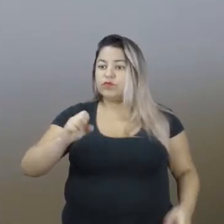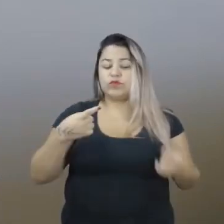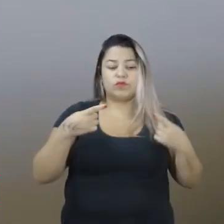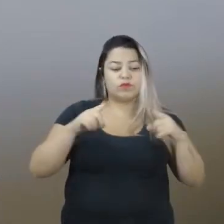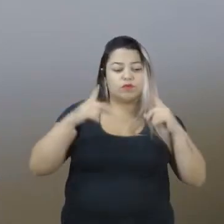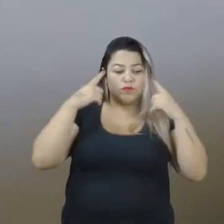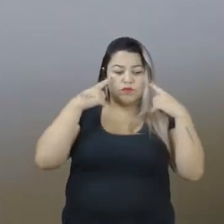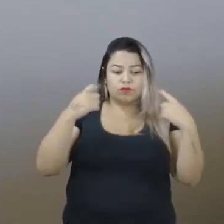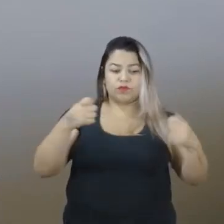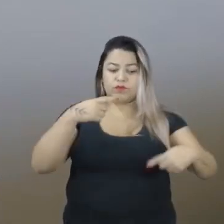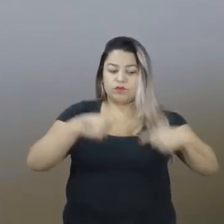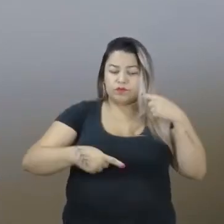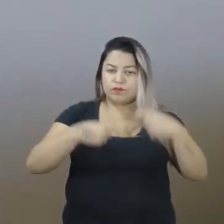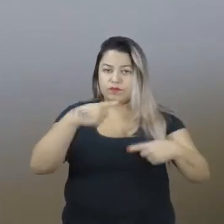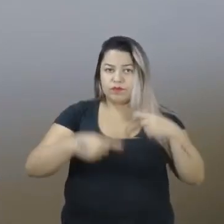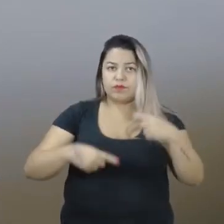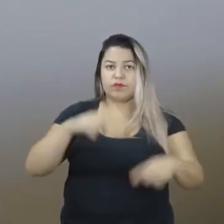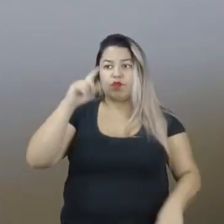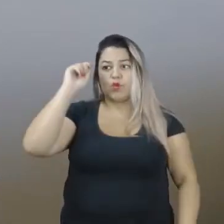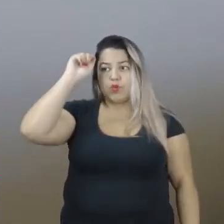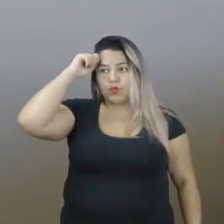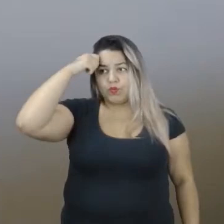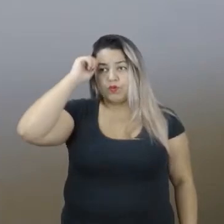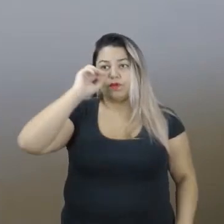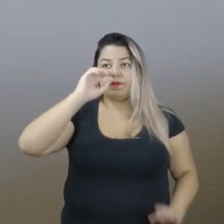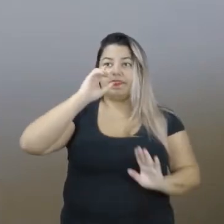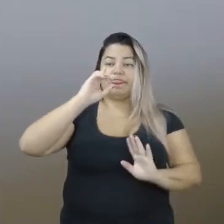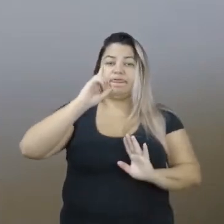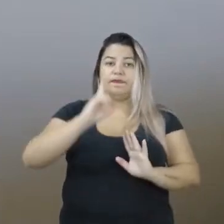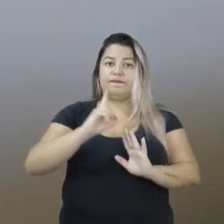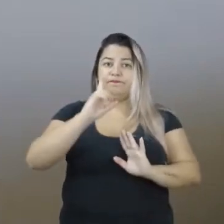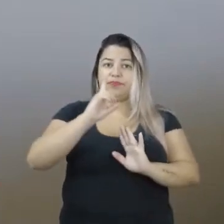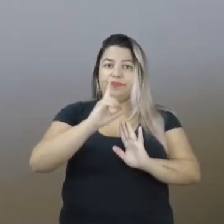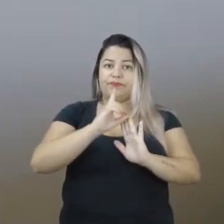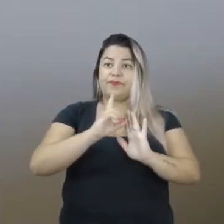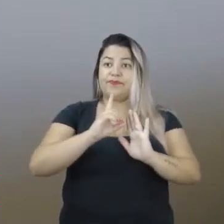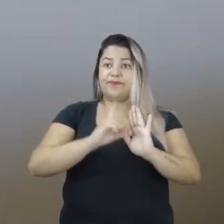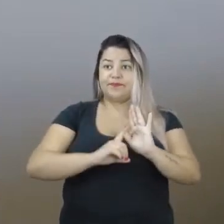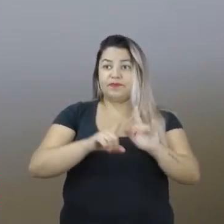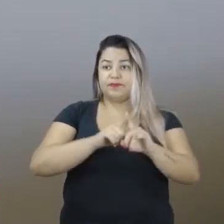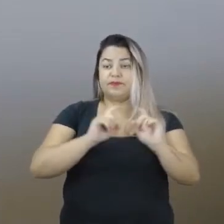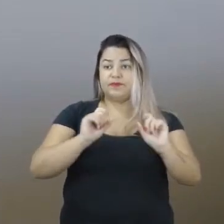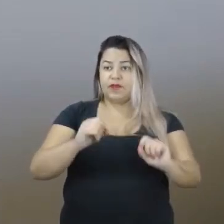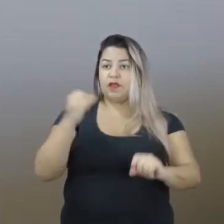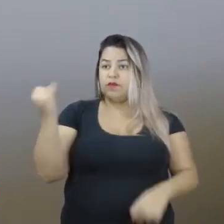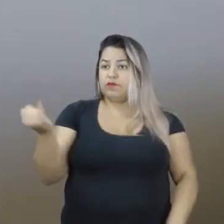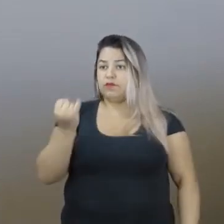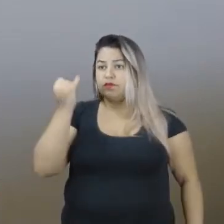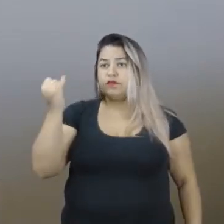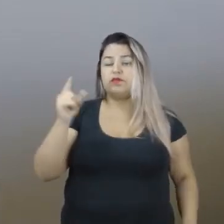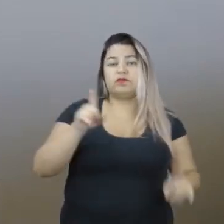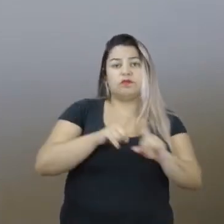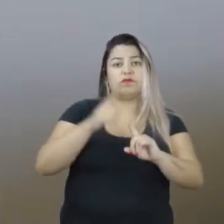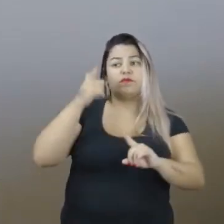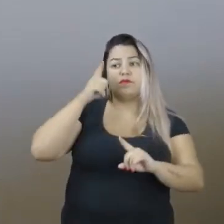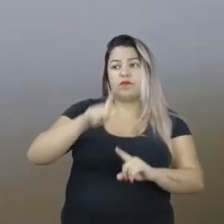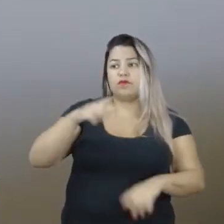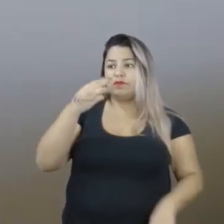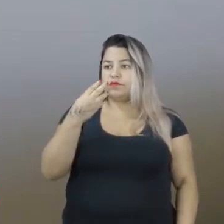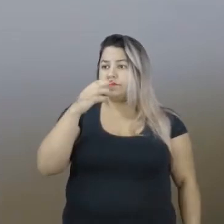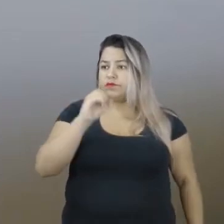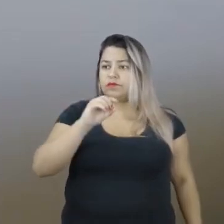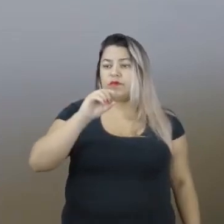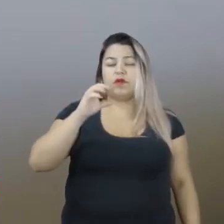política de gênero e raça. Decreto para o preenchimento, que eu já argumentei, a importância de repetir, 30%